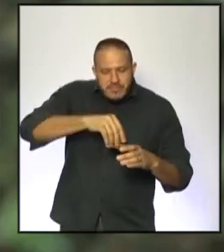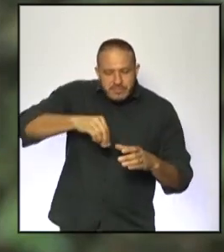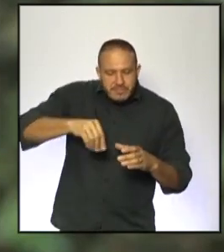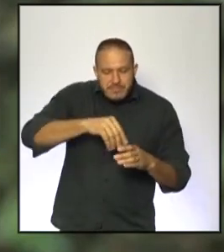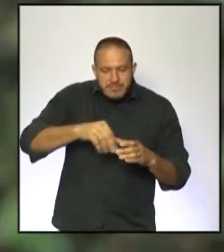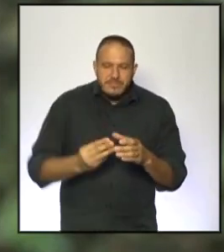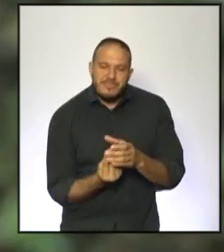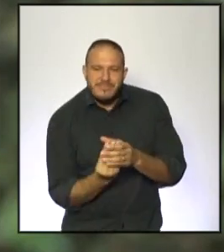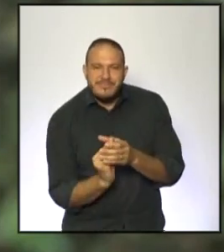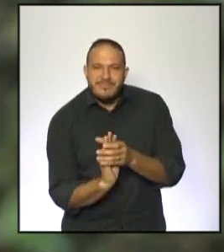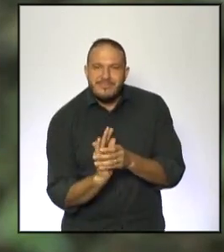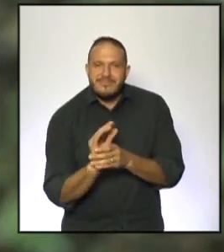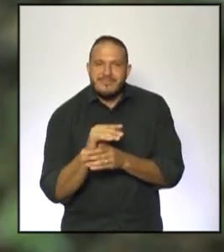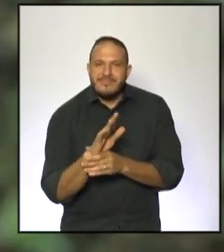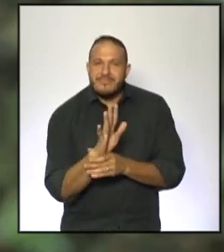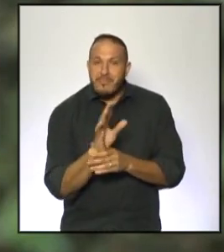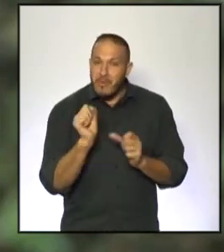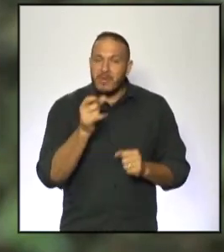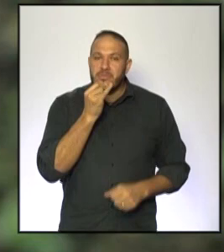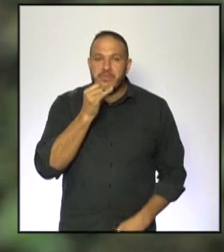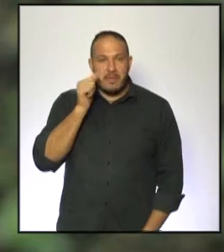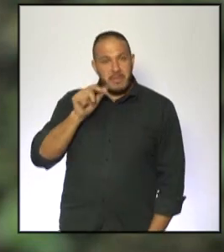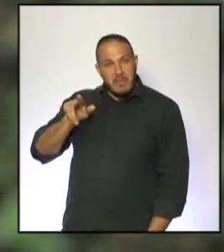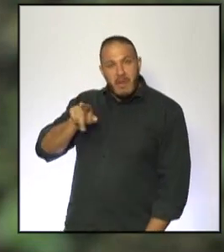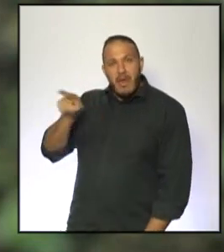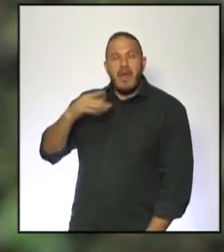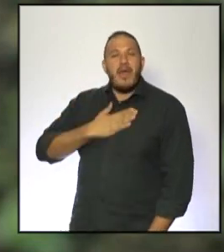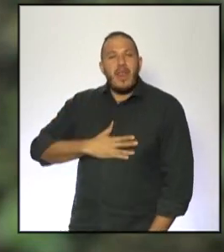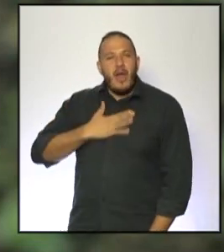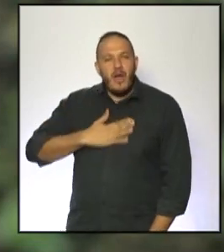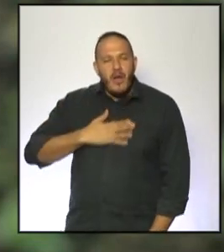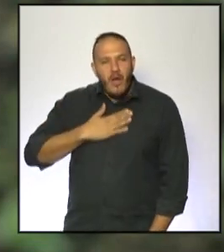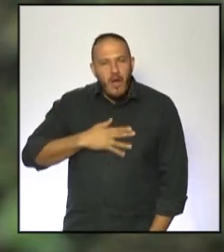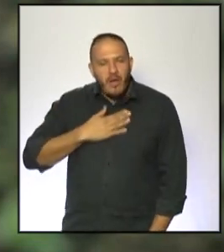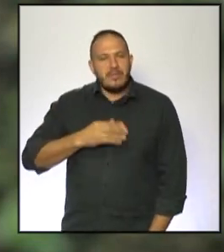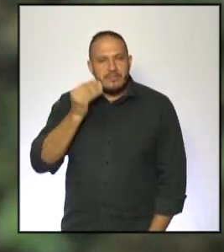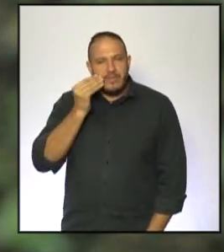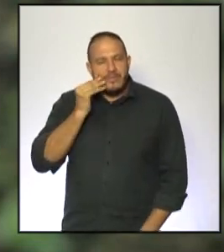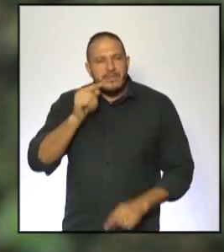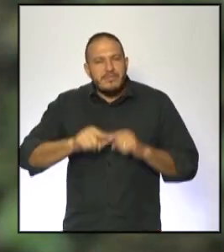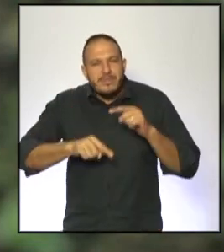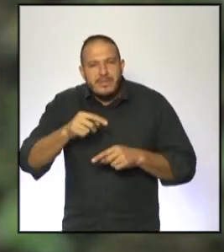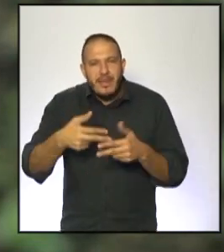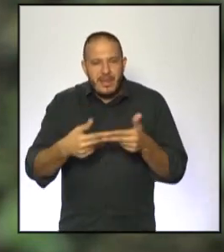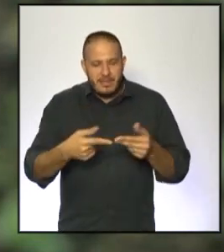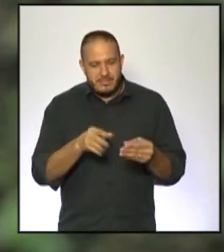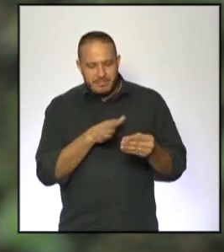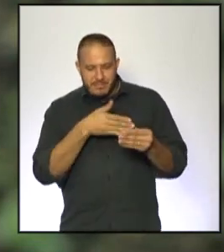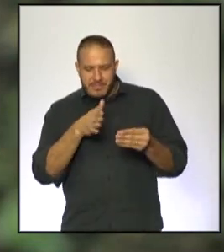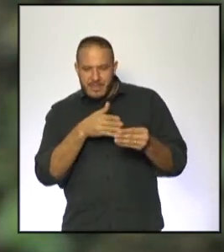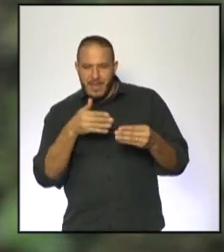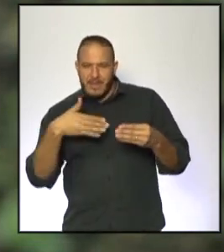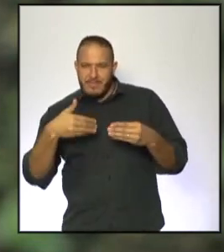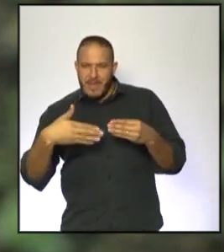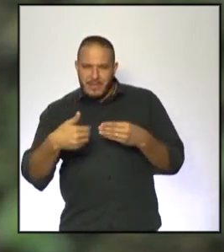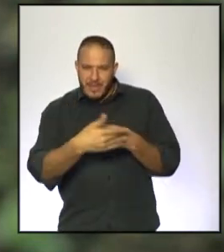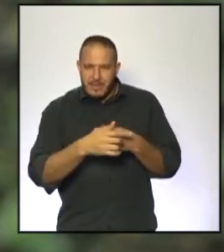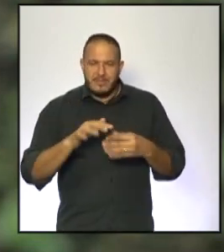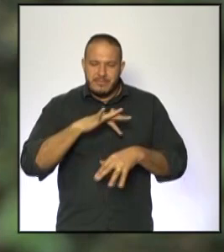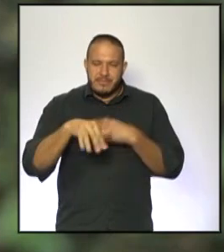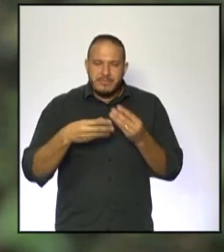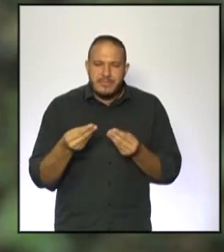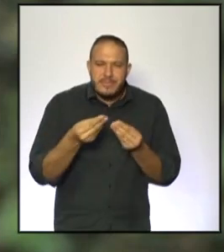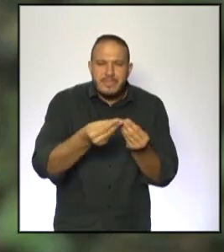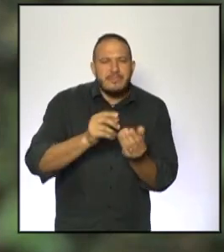ótimos vasinhos. A minha irmã, por exemplo, ela adora recuperar objetos, pintar, e de vez em quando ela me presenteia com várias